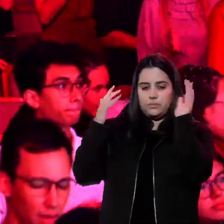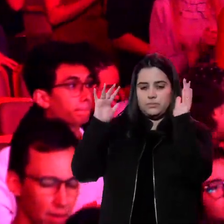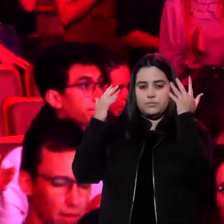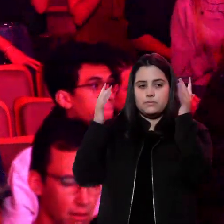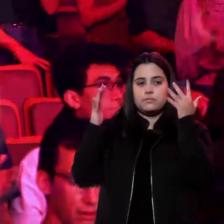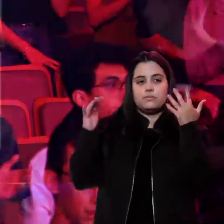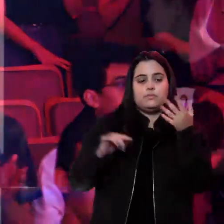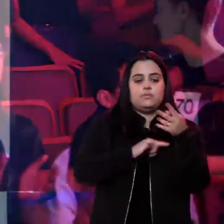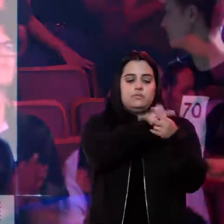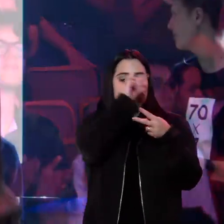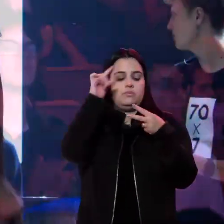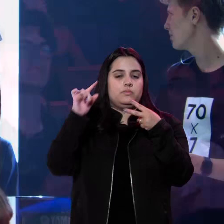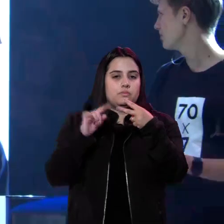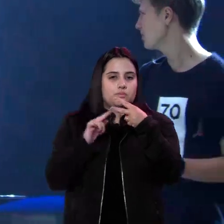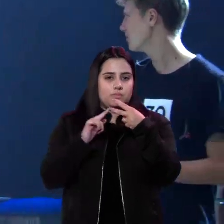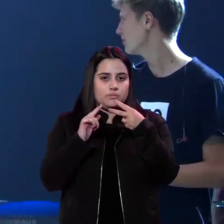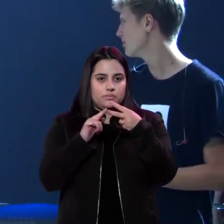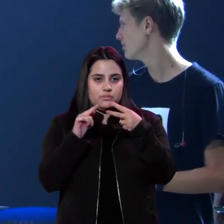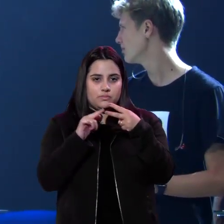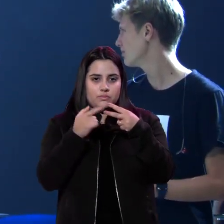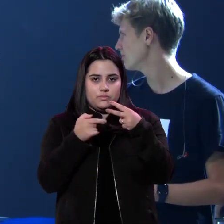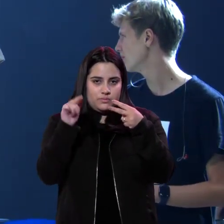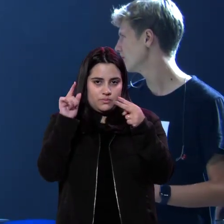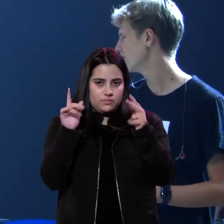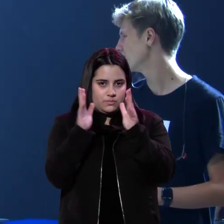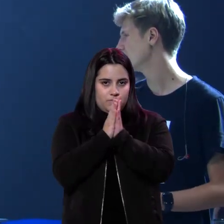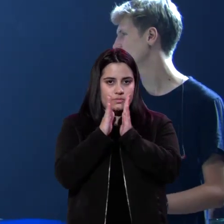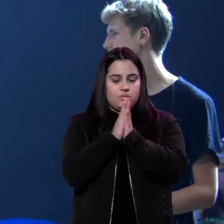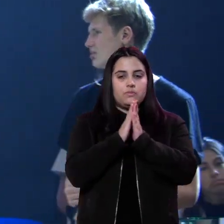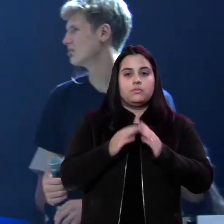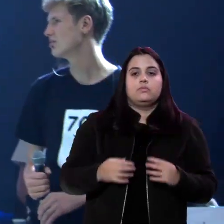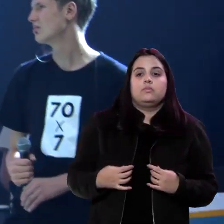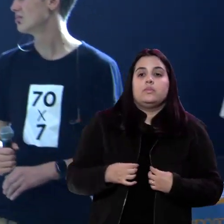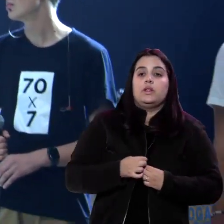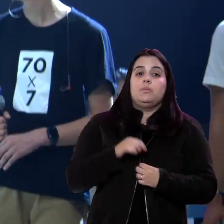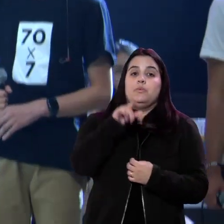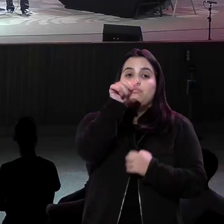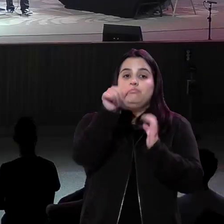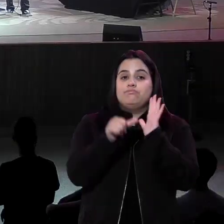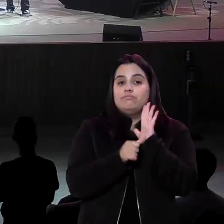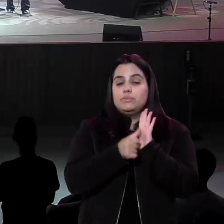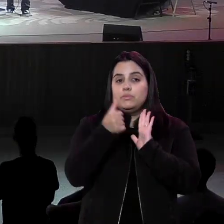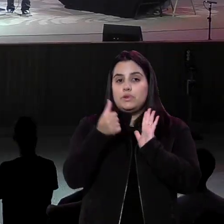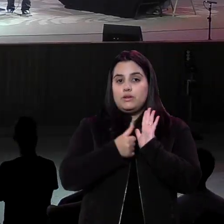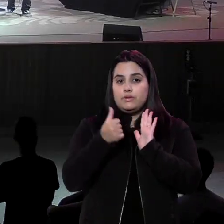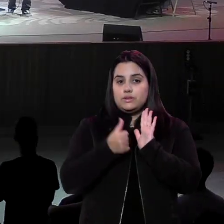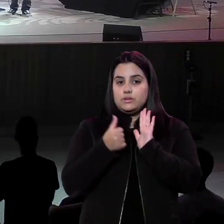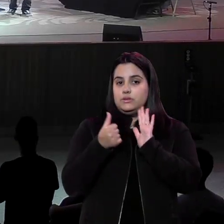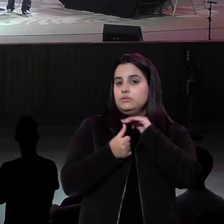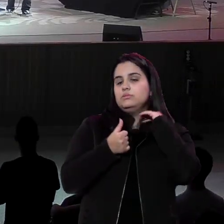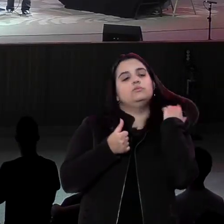O segundo e último motivo de oração é para você que veio aqui pela primeira vez.